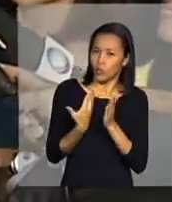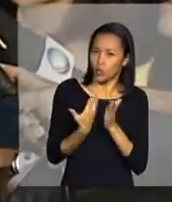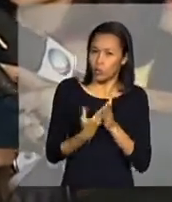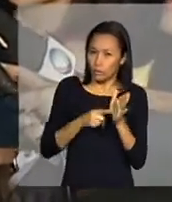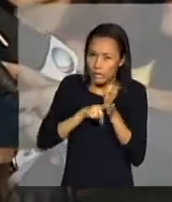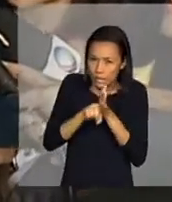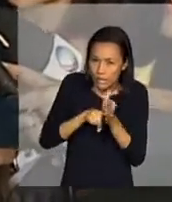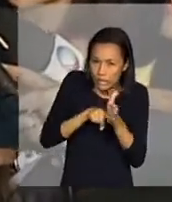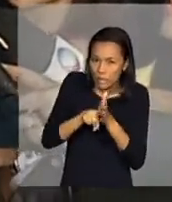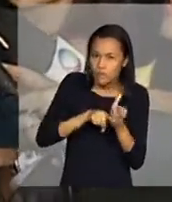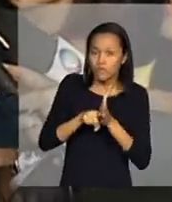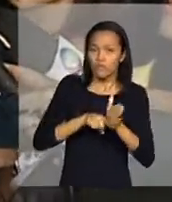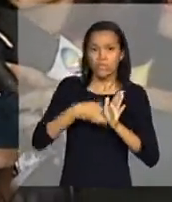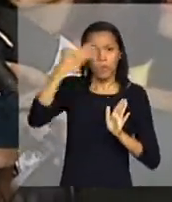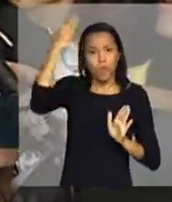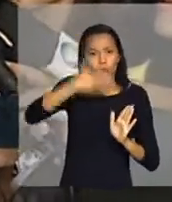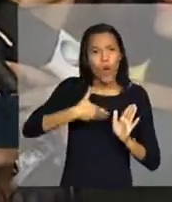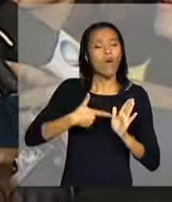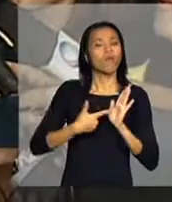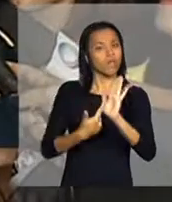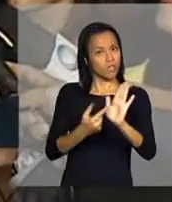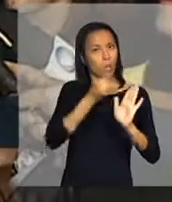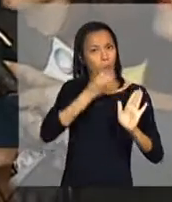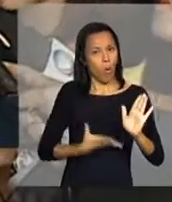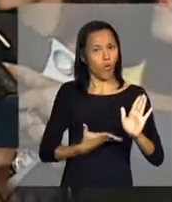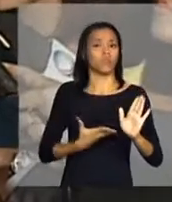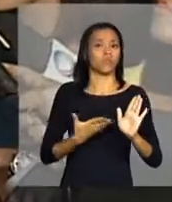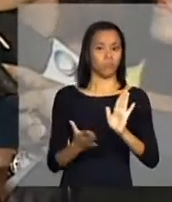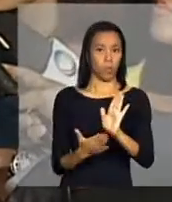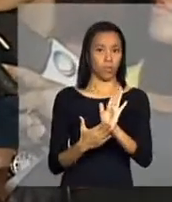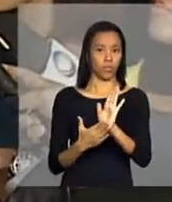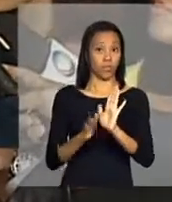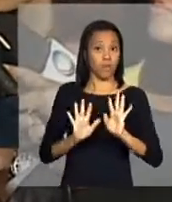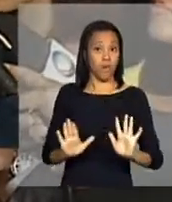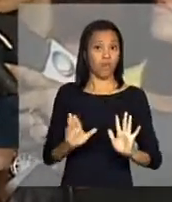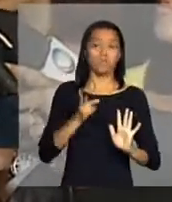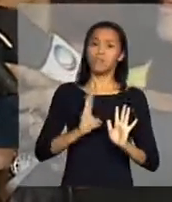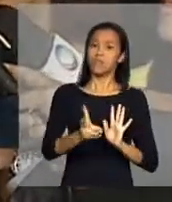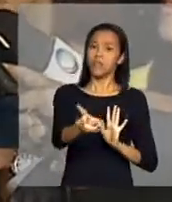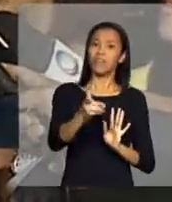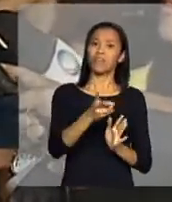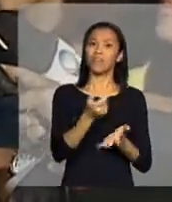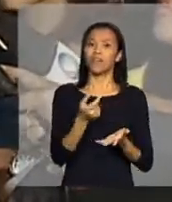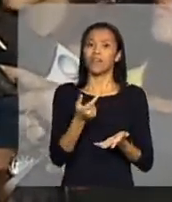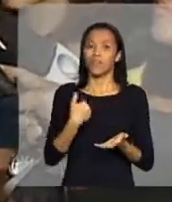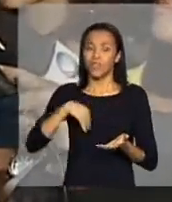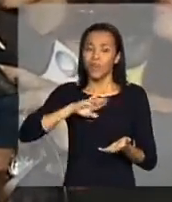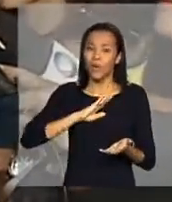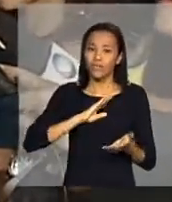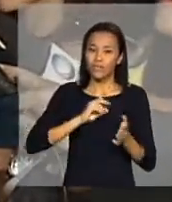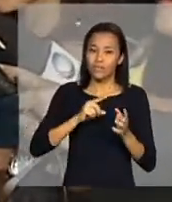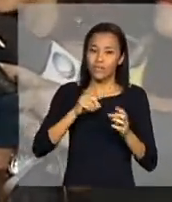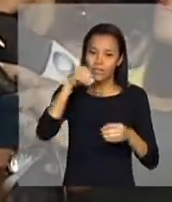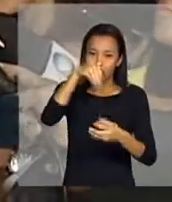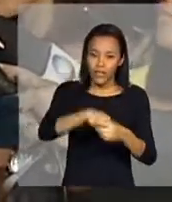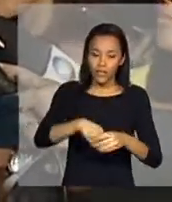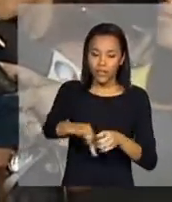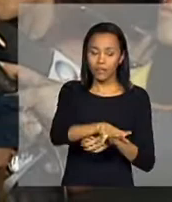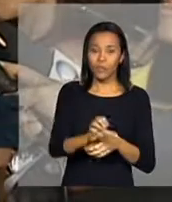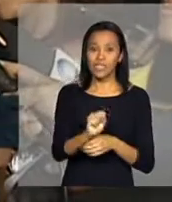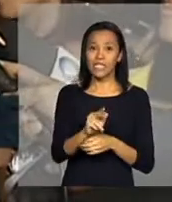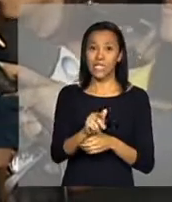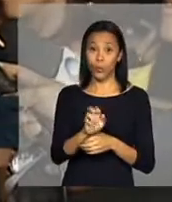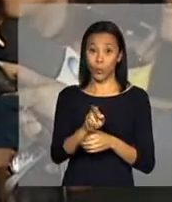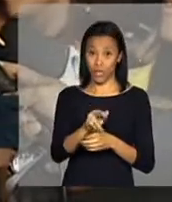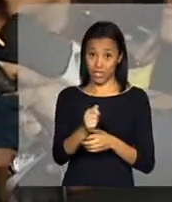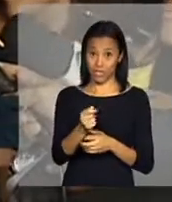científicos que mostrem que medidas propostas são boas. Mas isso sem prejuízo de nós tomarmos as medidas no plano da segurança pública que são necessárias